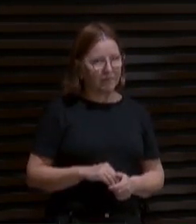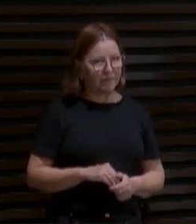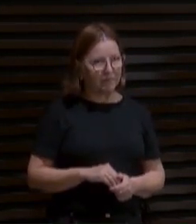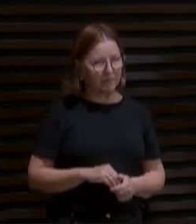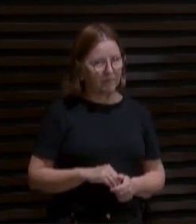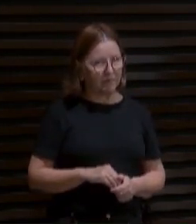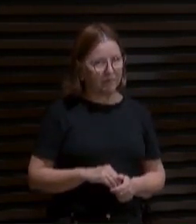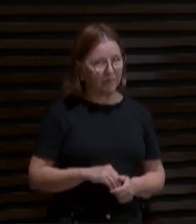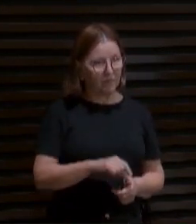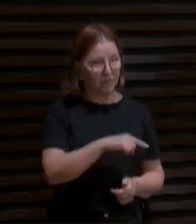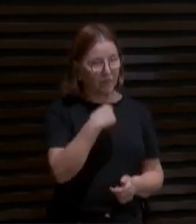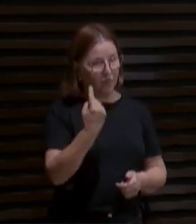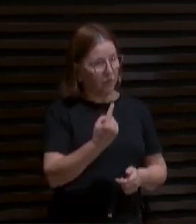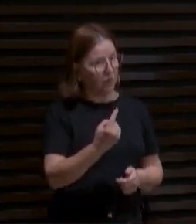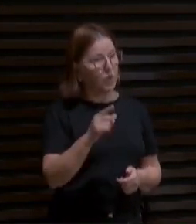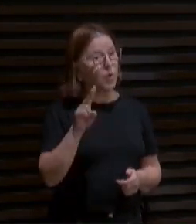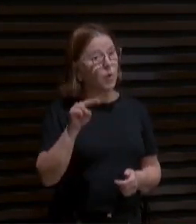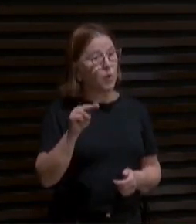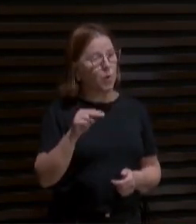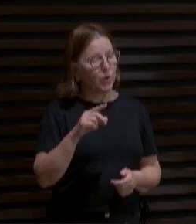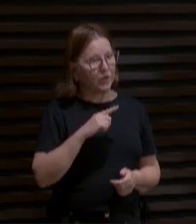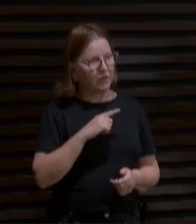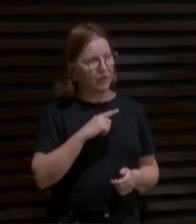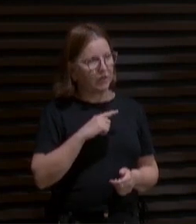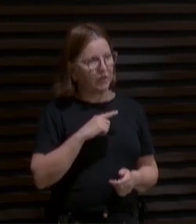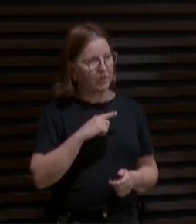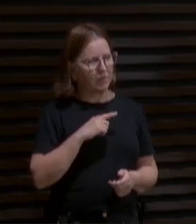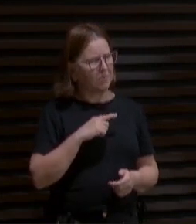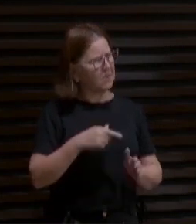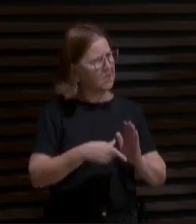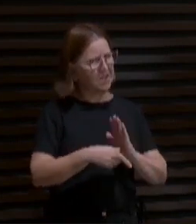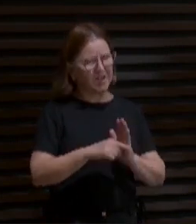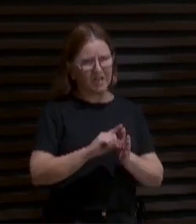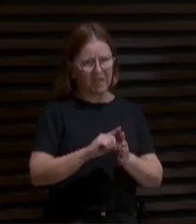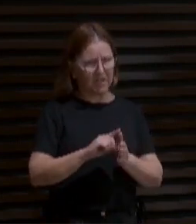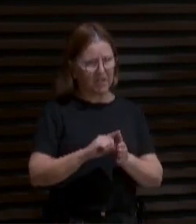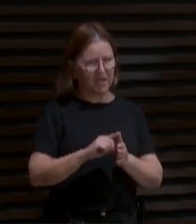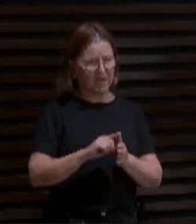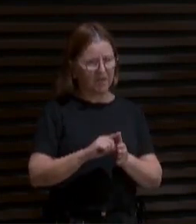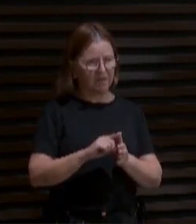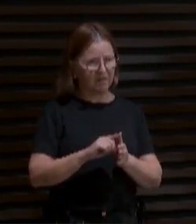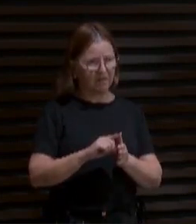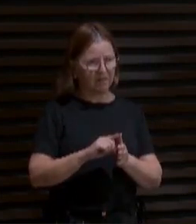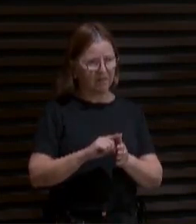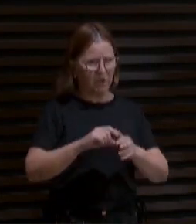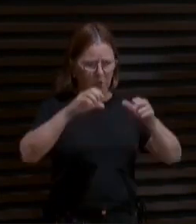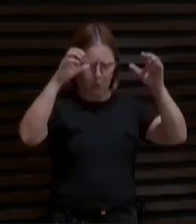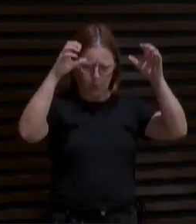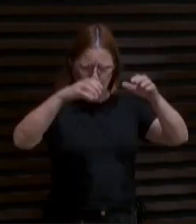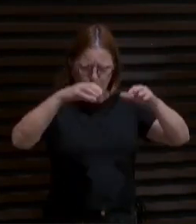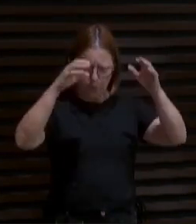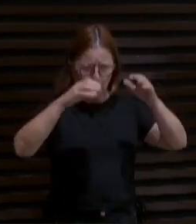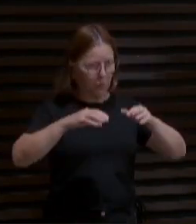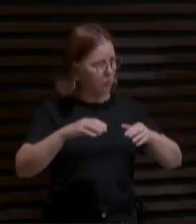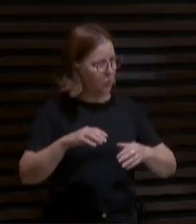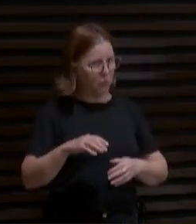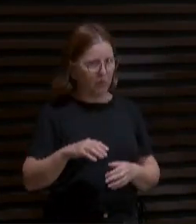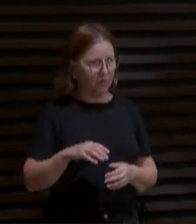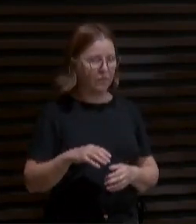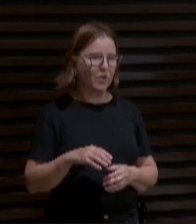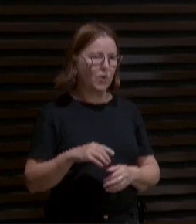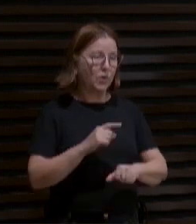Nós nunca vivemos, nem antes do povo diluviano, um tempo mais